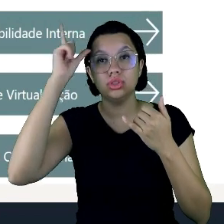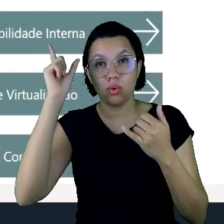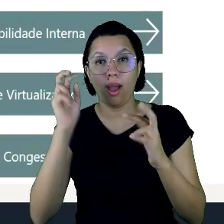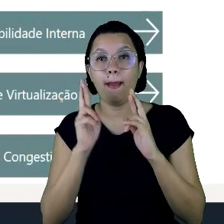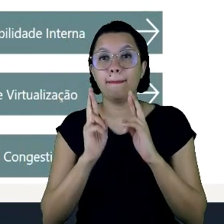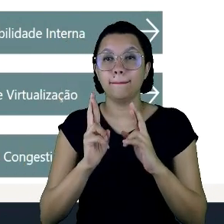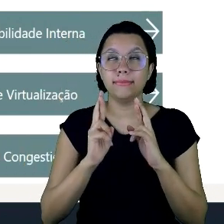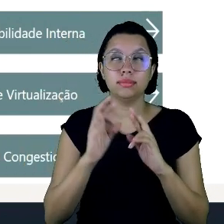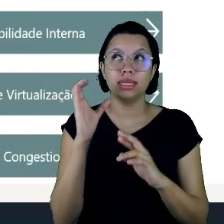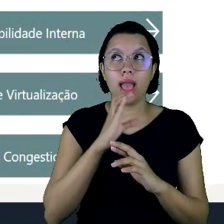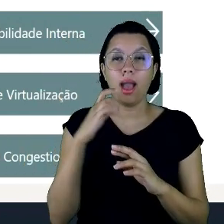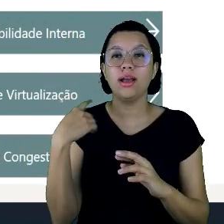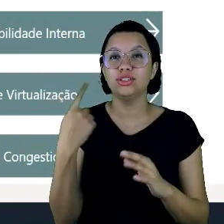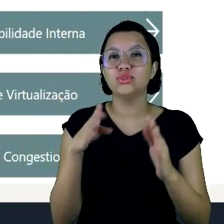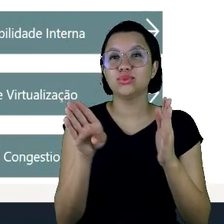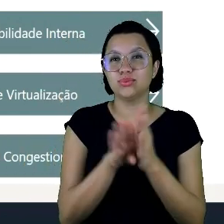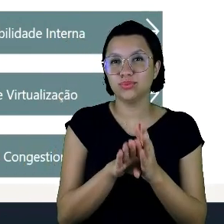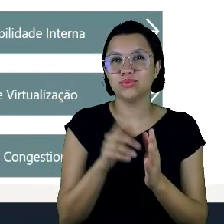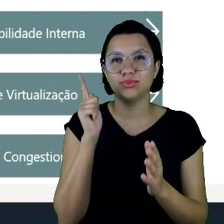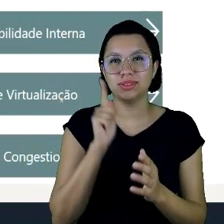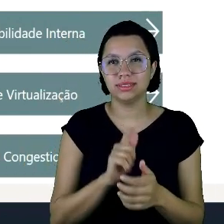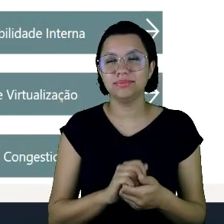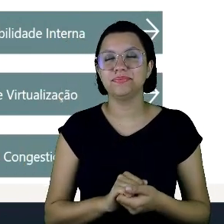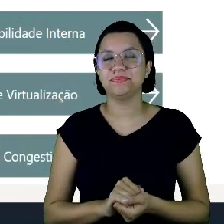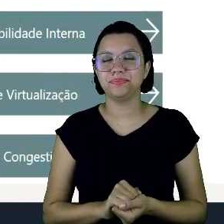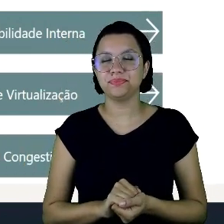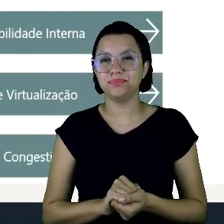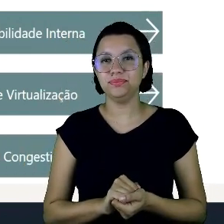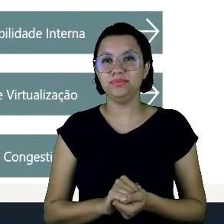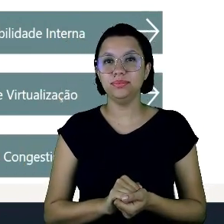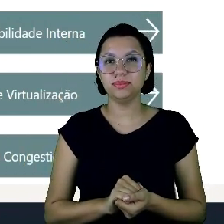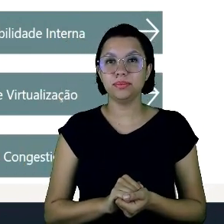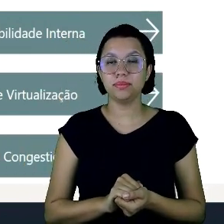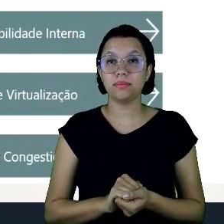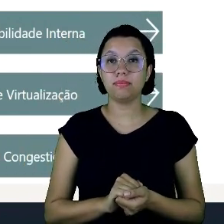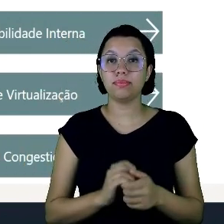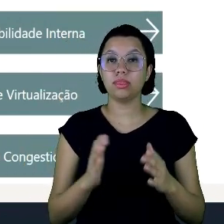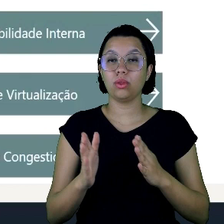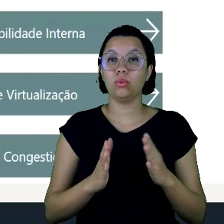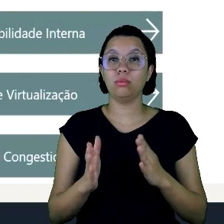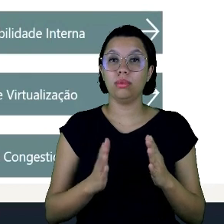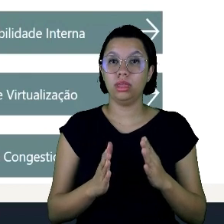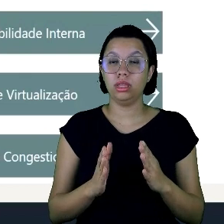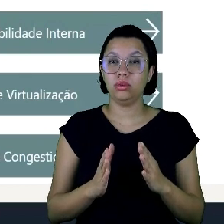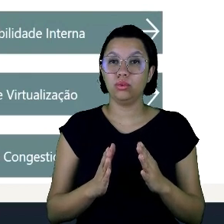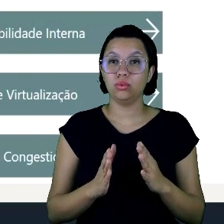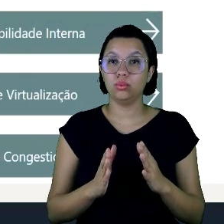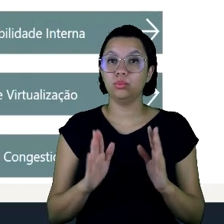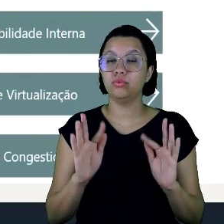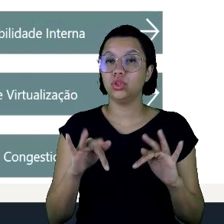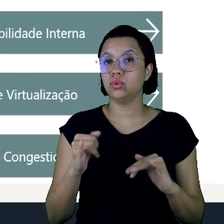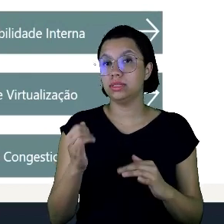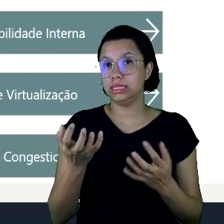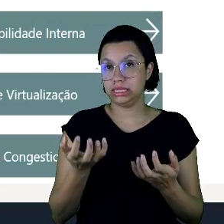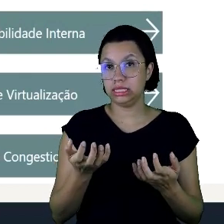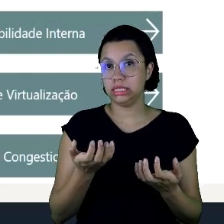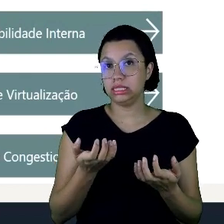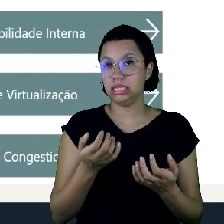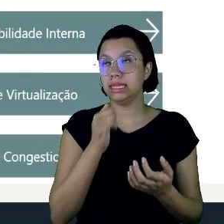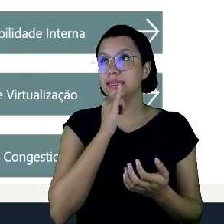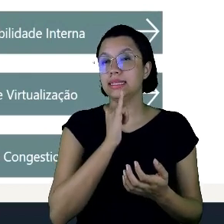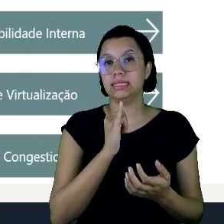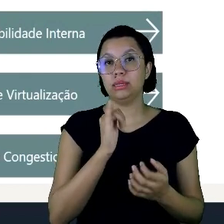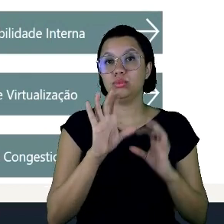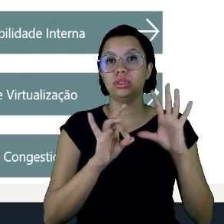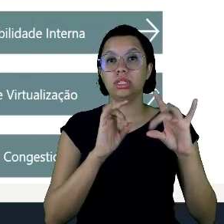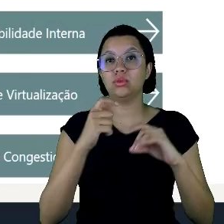nós tenhamos os dados de ontem. Esperamos que em breve alcancemos essa meta. E aí, aqui no período,